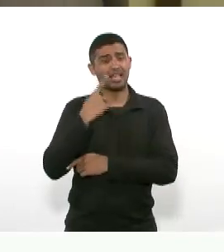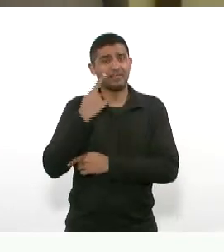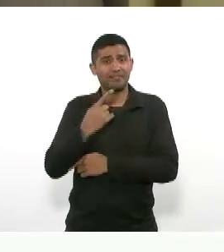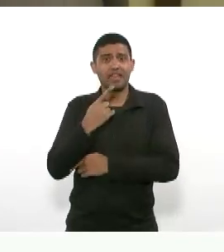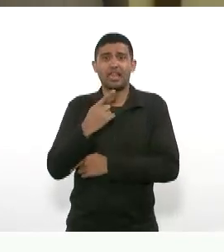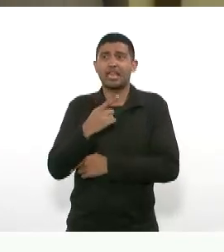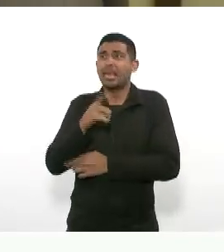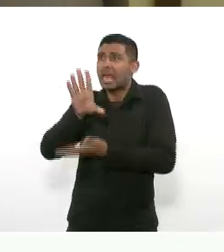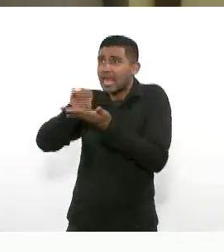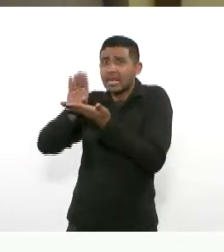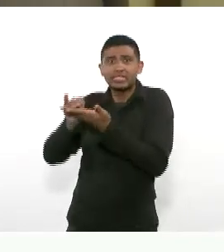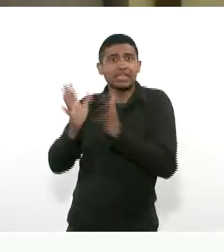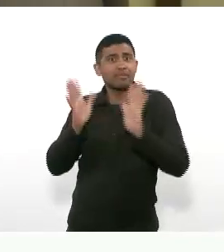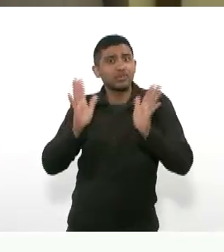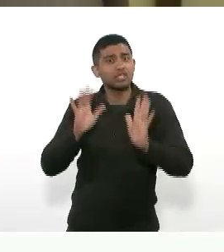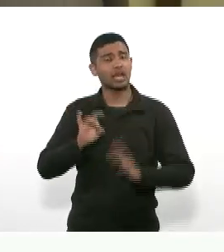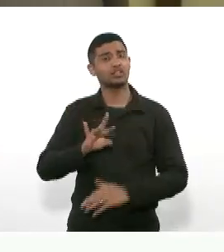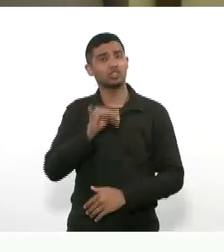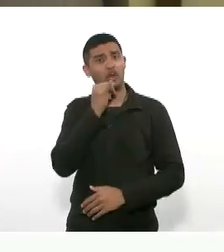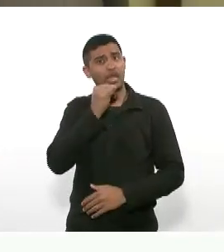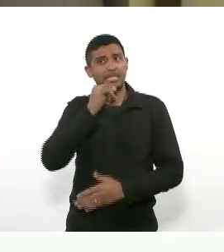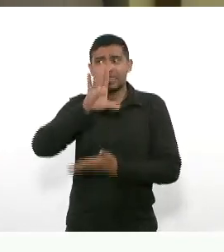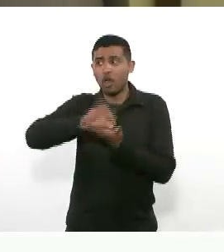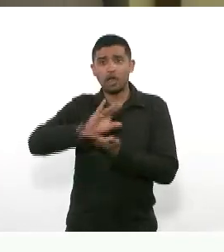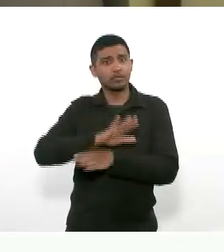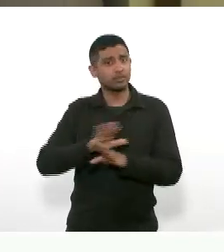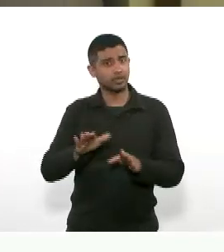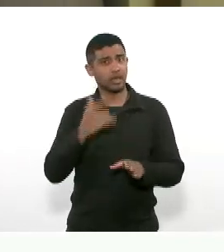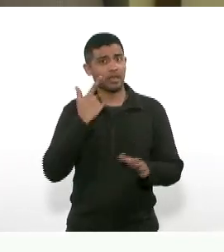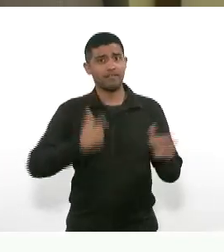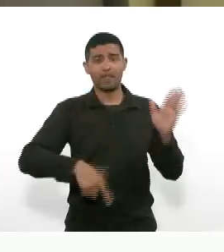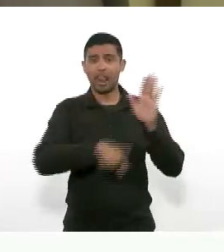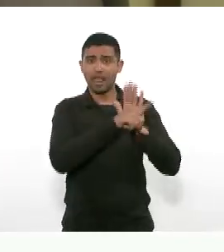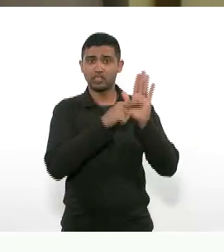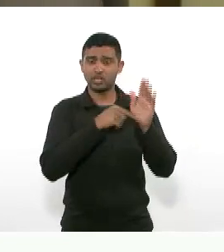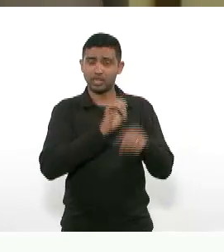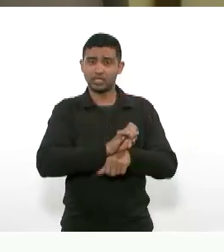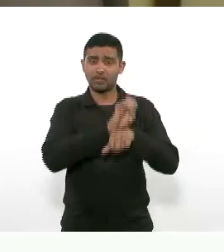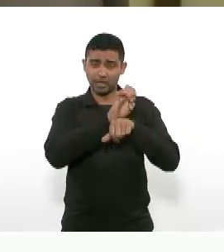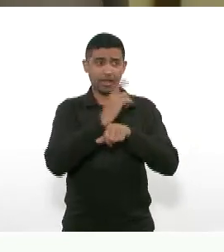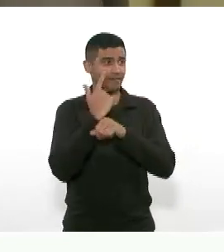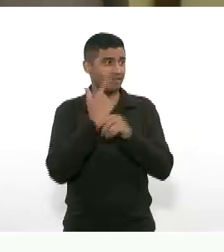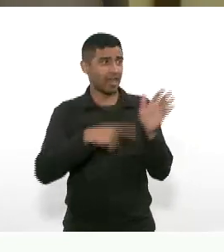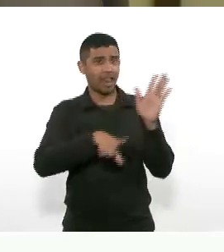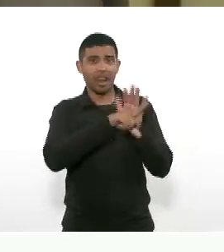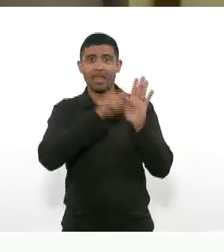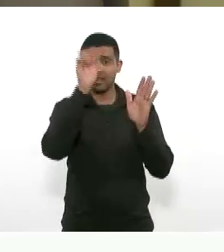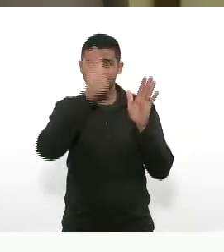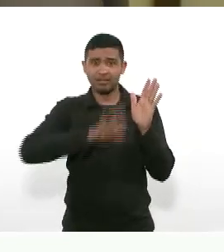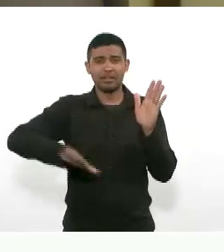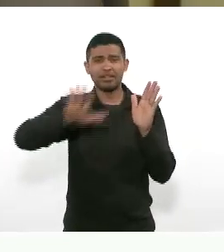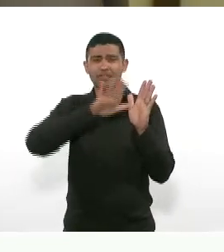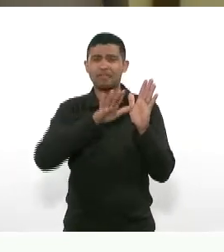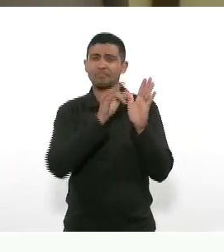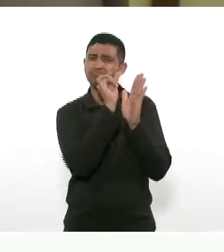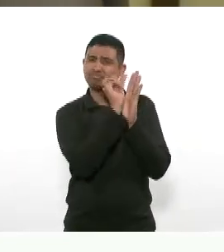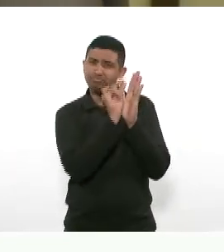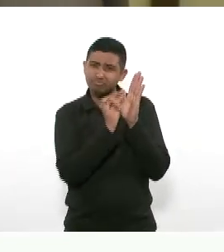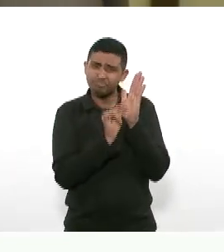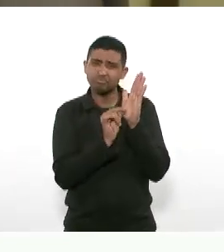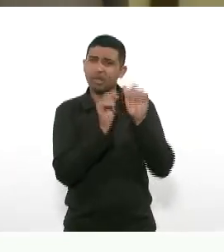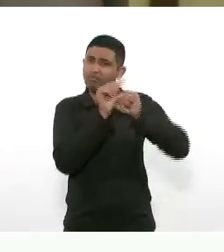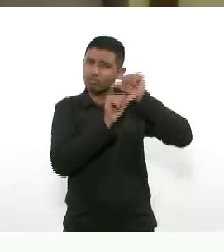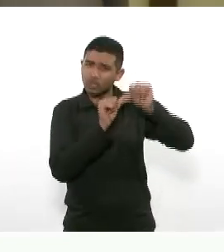só espelhar na legislação estadual essa lei nacional com pequenas peculiaridades de acordo com a